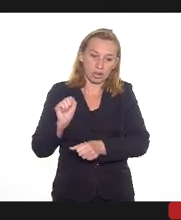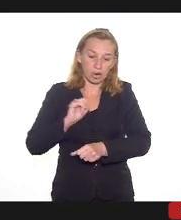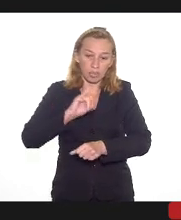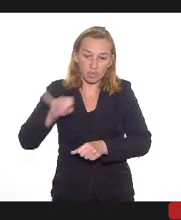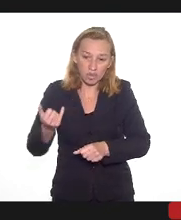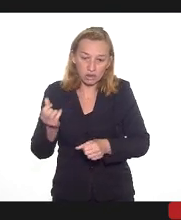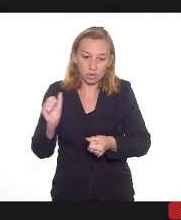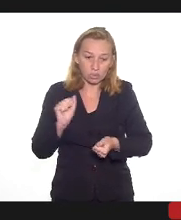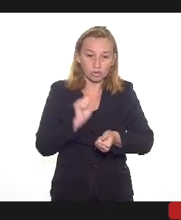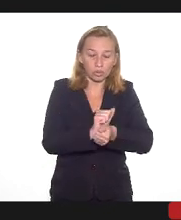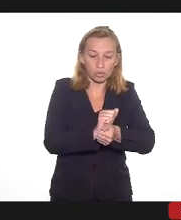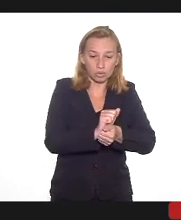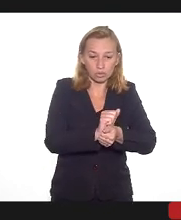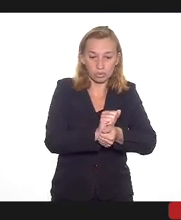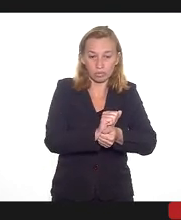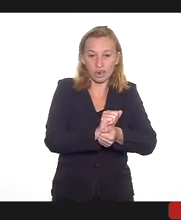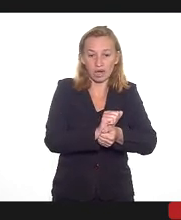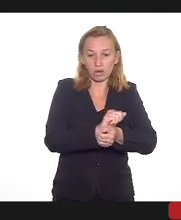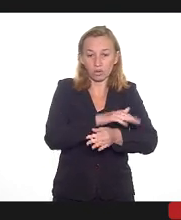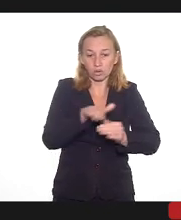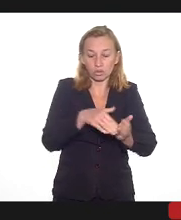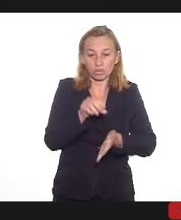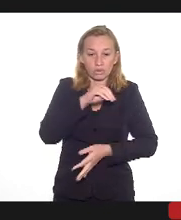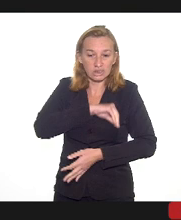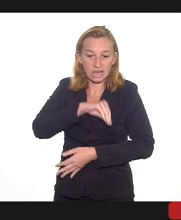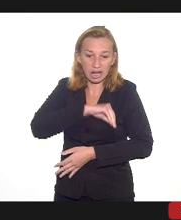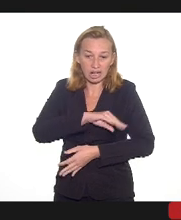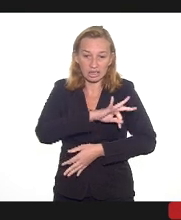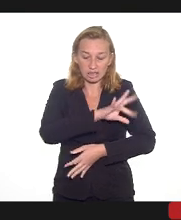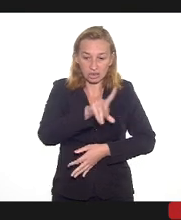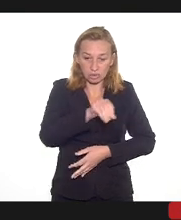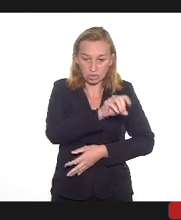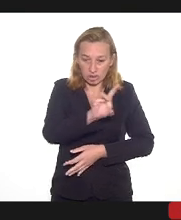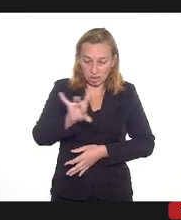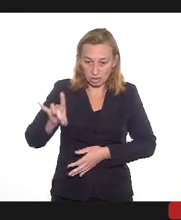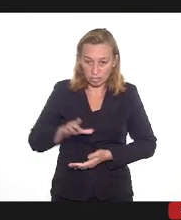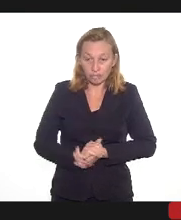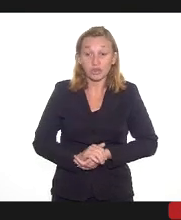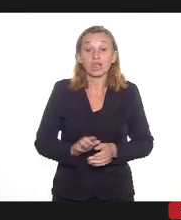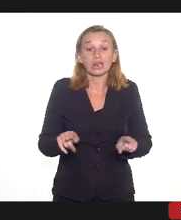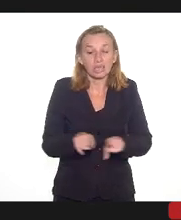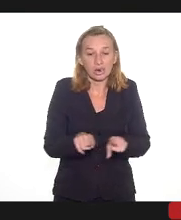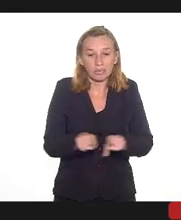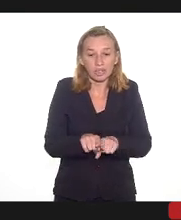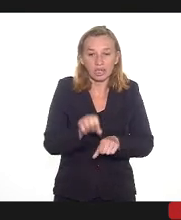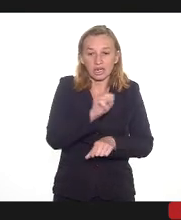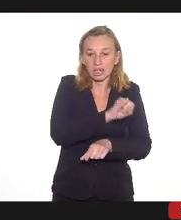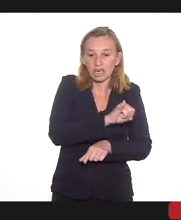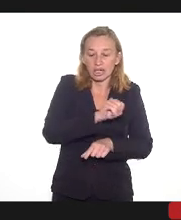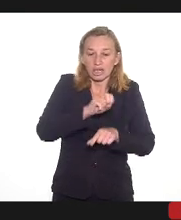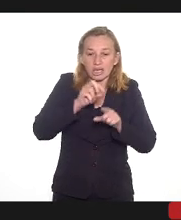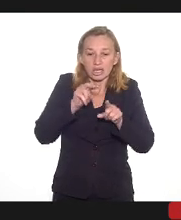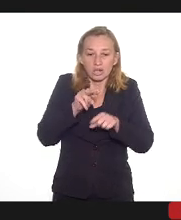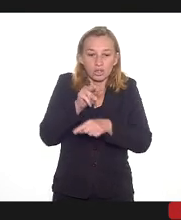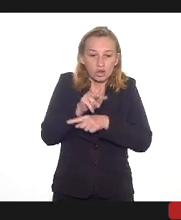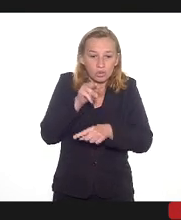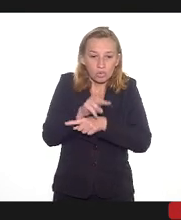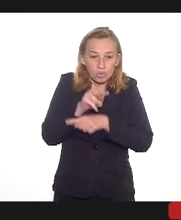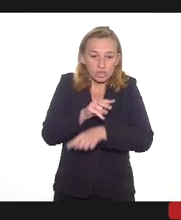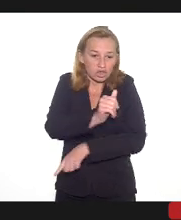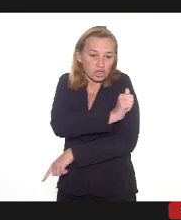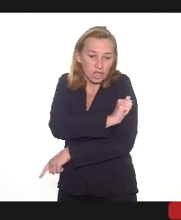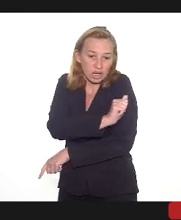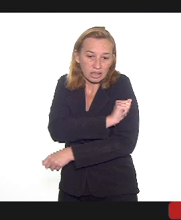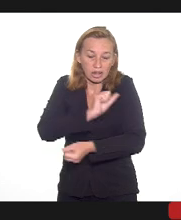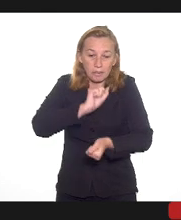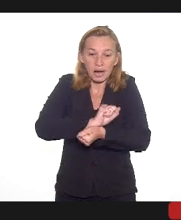suas progressões congeladas. Haja vista outros que tiveram alguns problemas. Tem a questão dos inspetores de alunos que estão com a progressão congelada